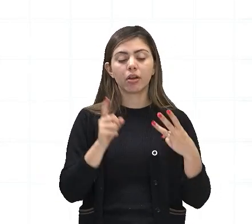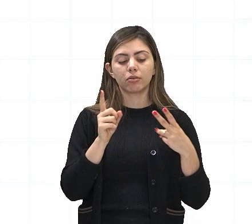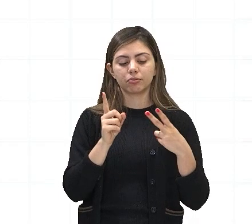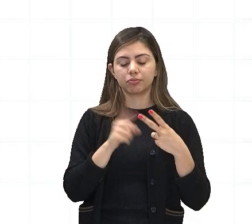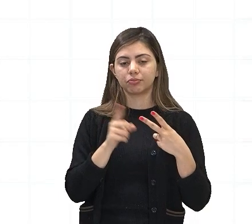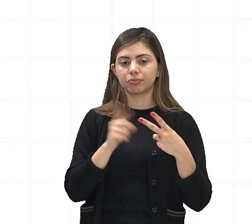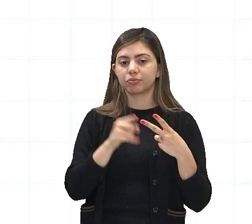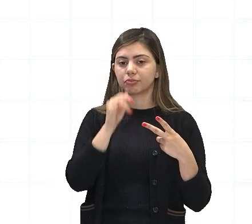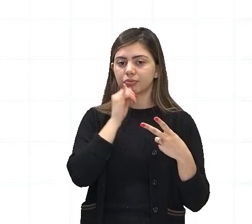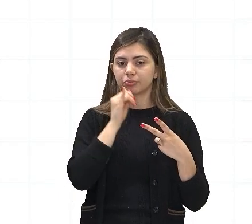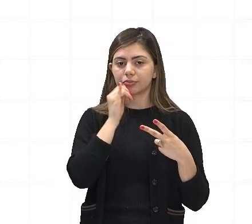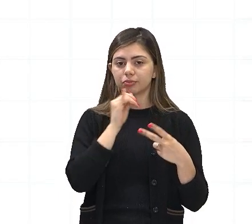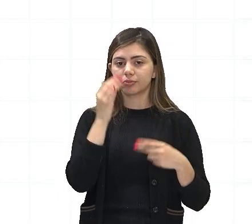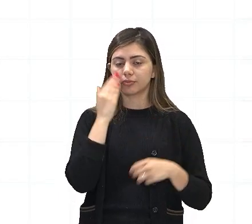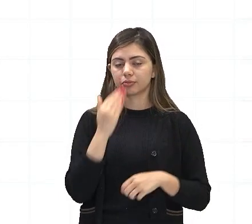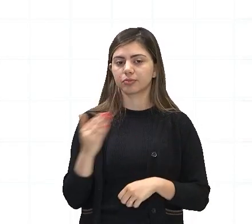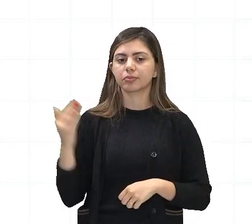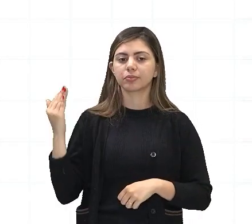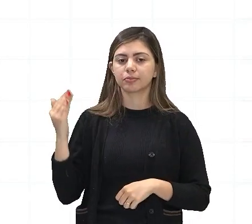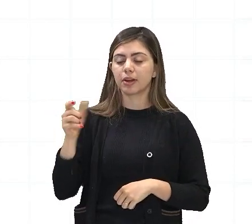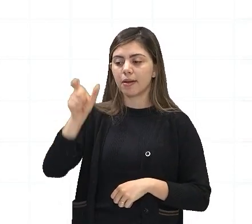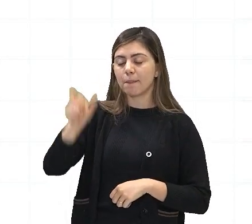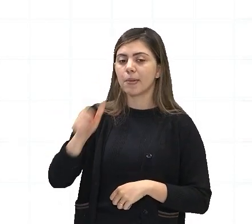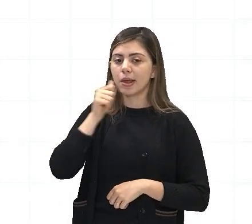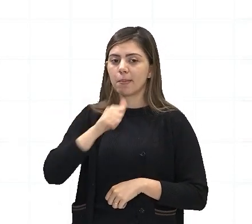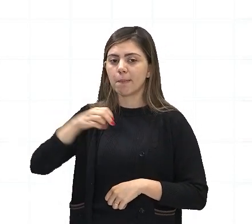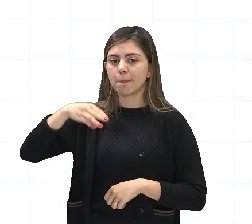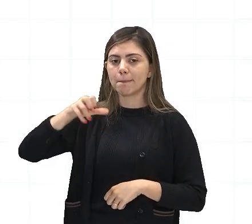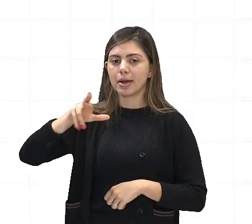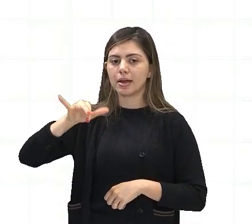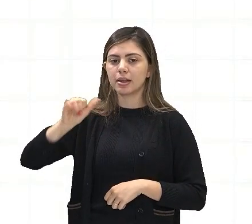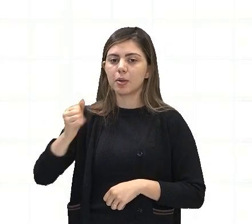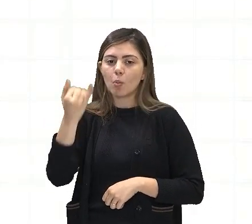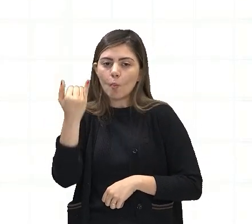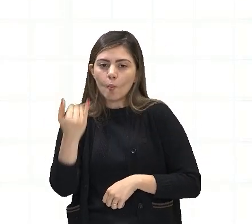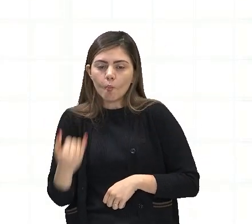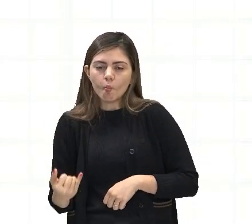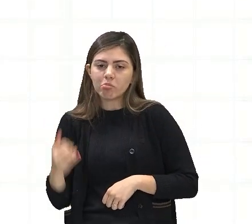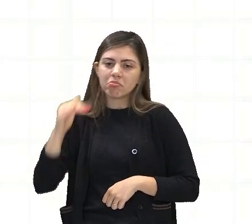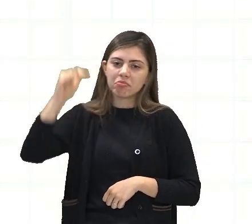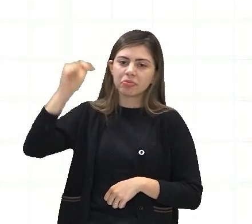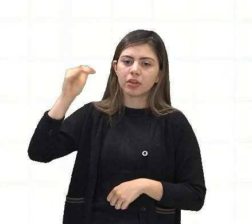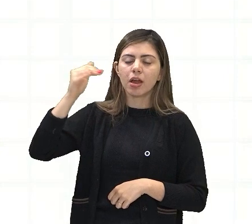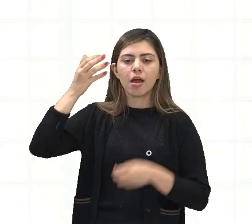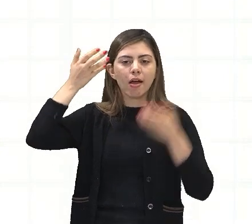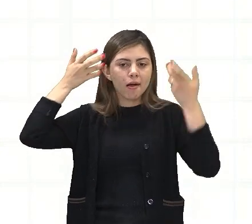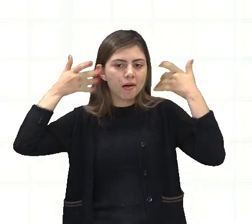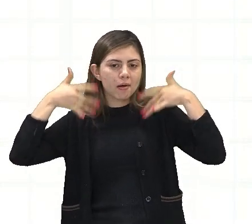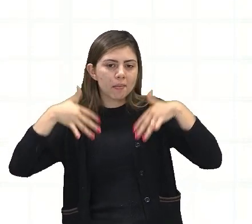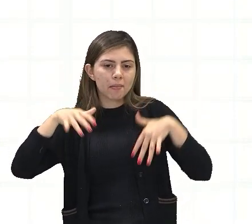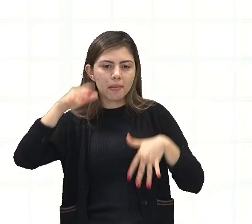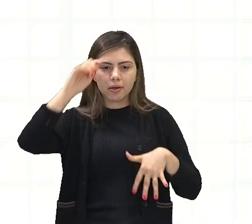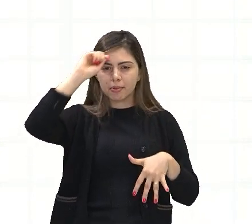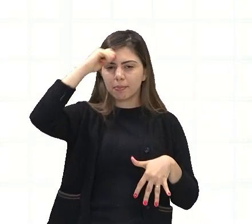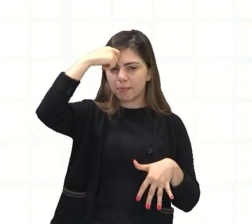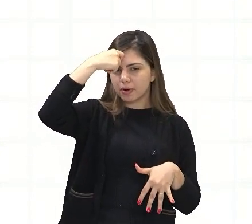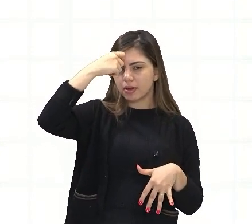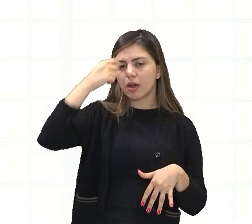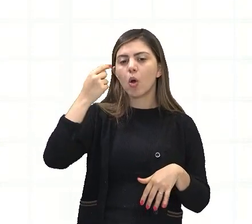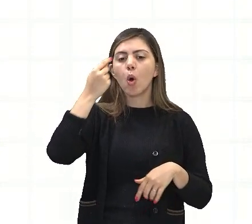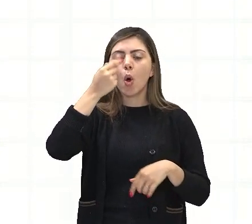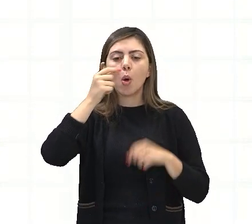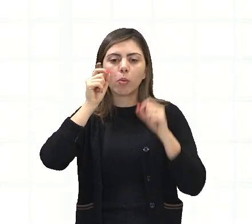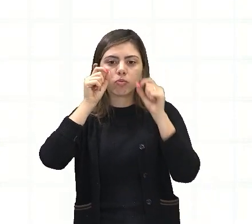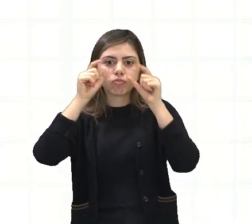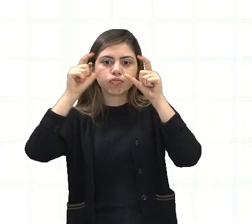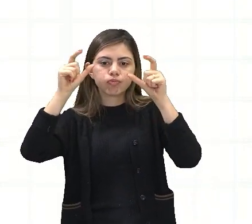Neste segundo exemplo, veja aqui, Maria era magra, de altura mediana, cabelos pretos e longos, seus olhos grandes